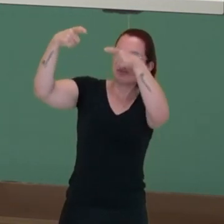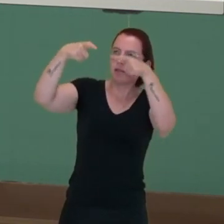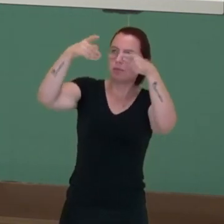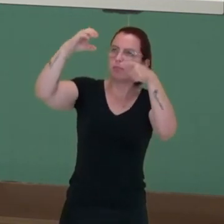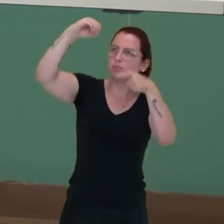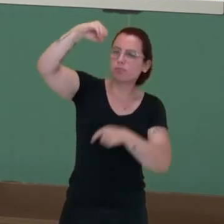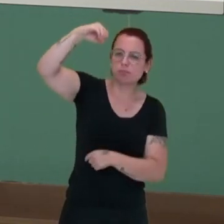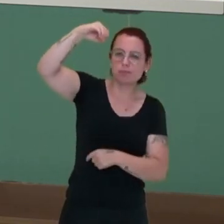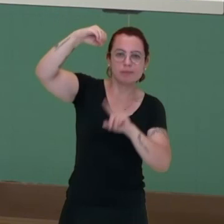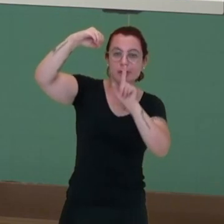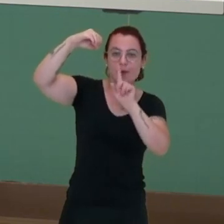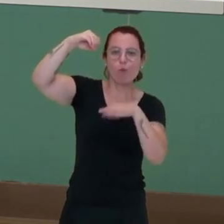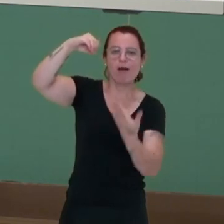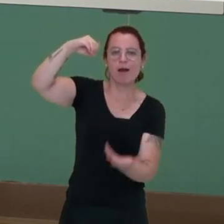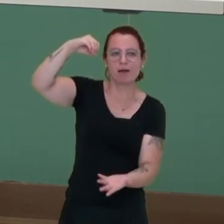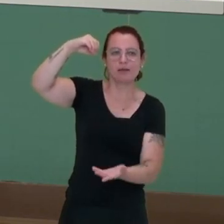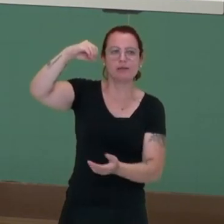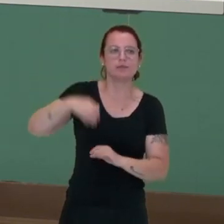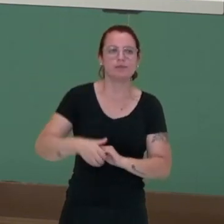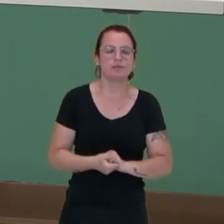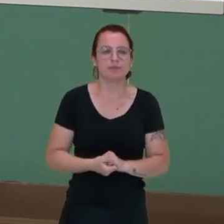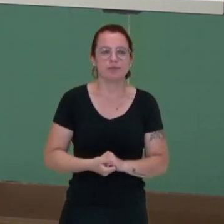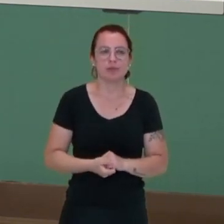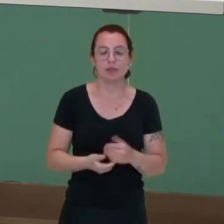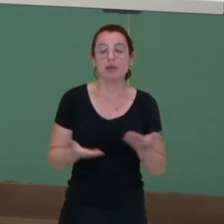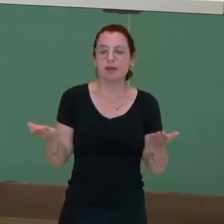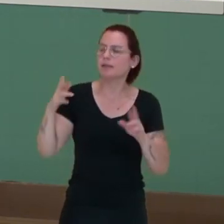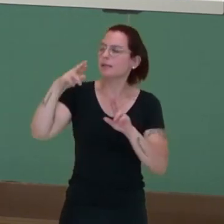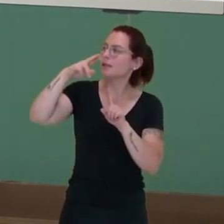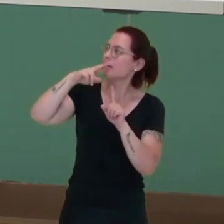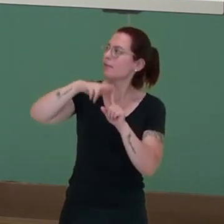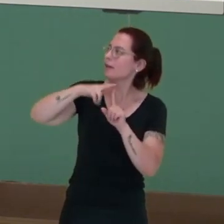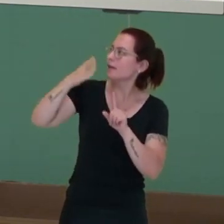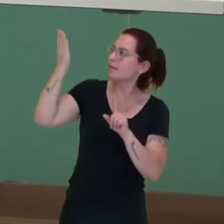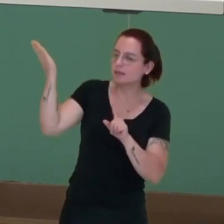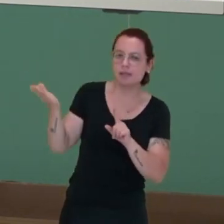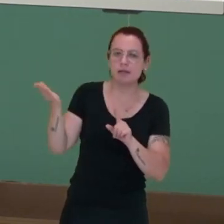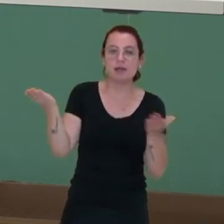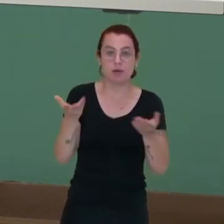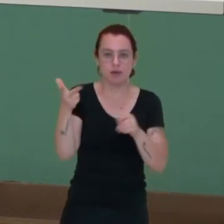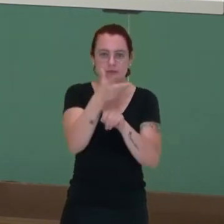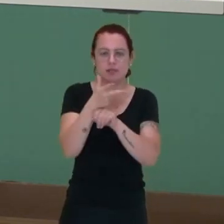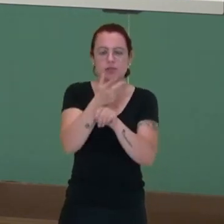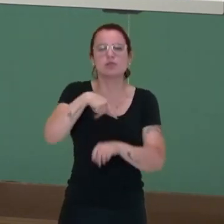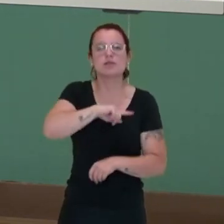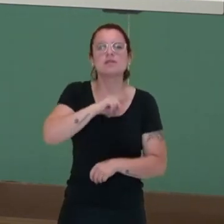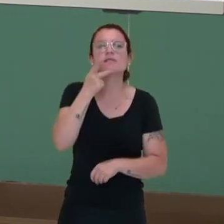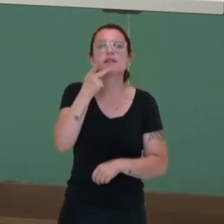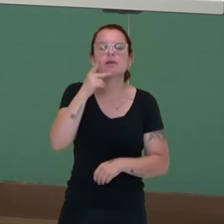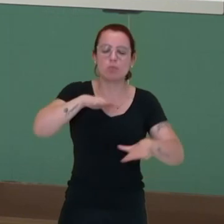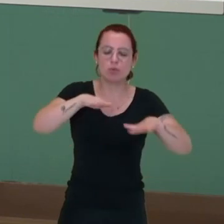centro, certo? Bem, aqui estão as nossas referências e nesse vídeo nós falamos sobre